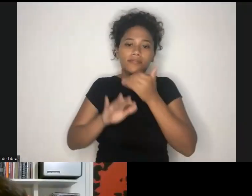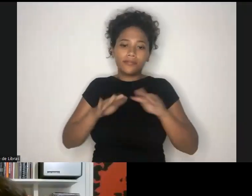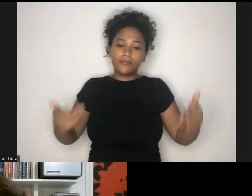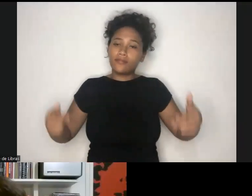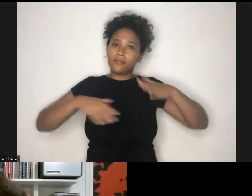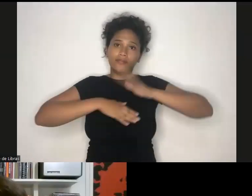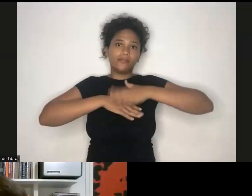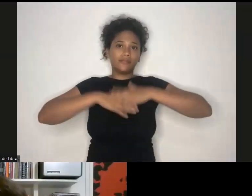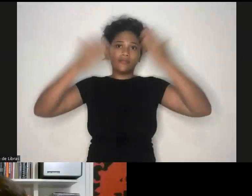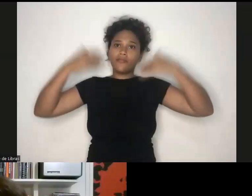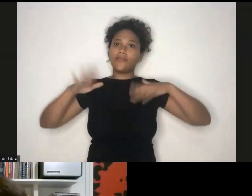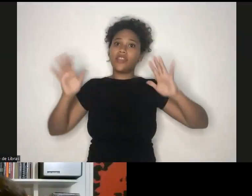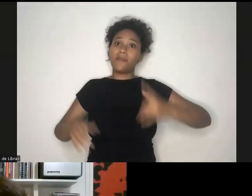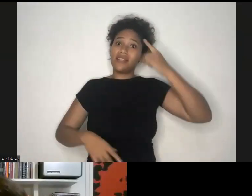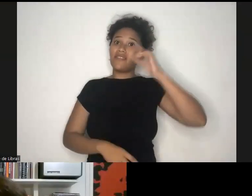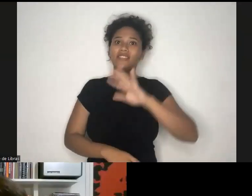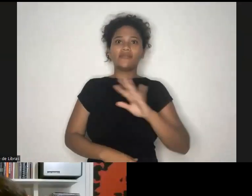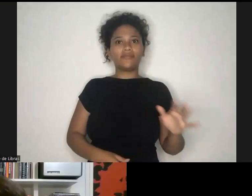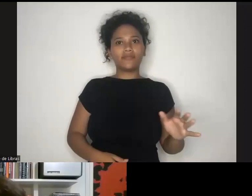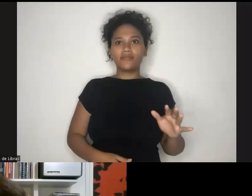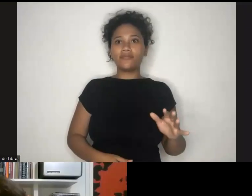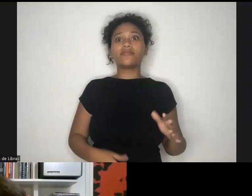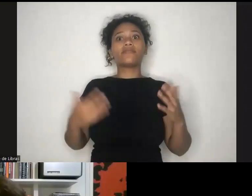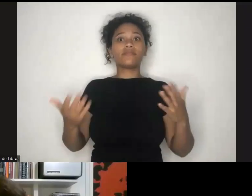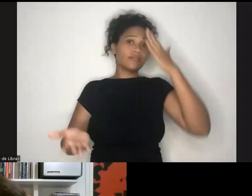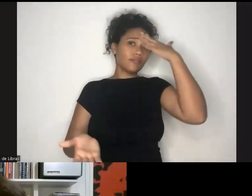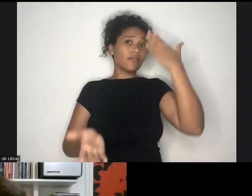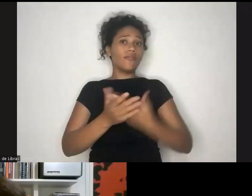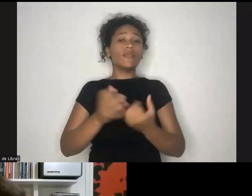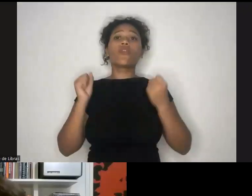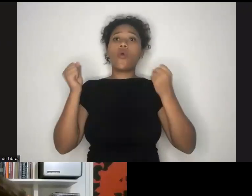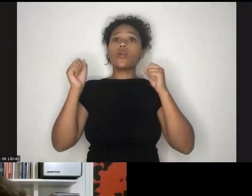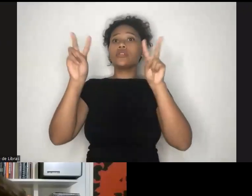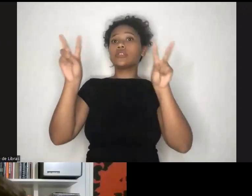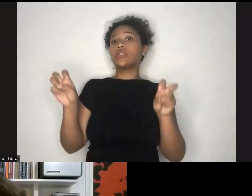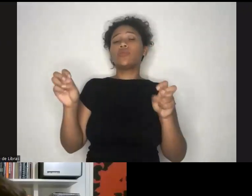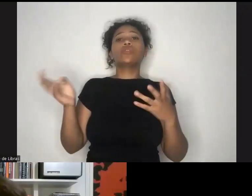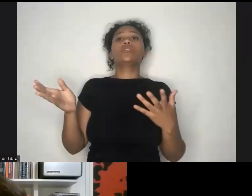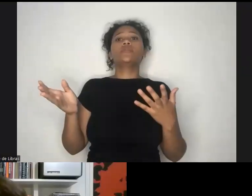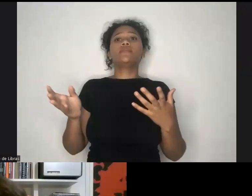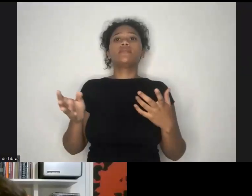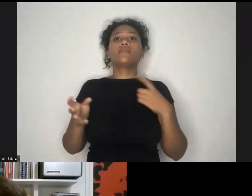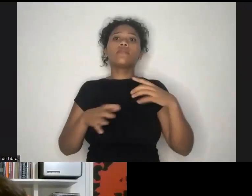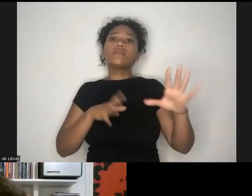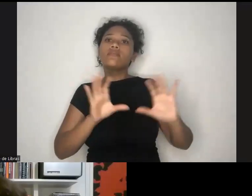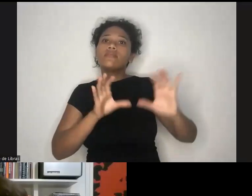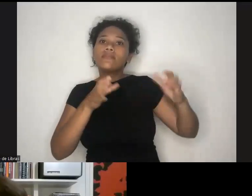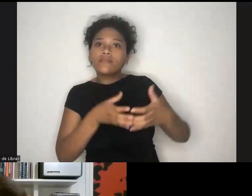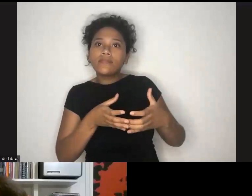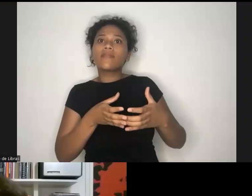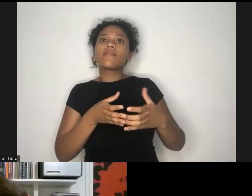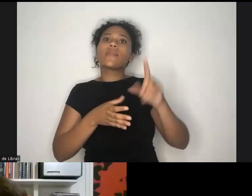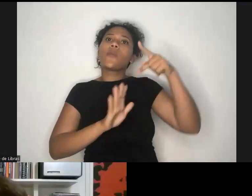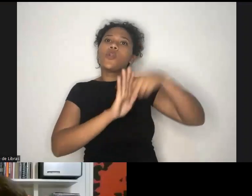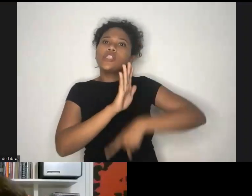pensava assim entendeu então assim eu tenho eu acredito muito nessa questão de de formar e equipe de acordo com o projeto